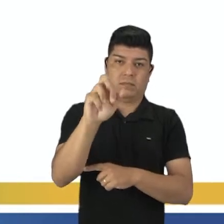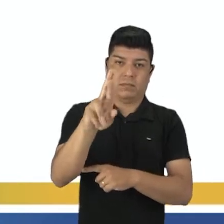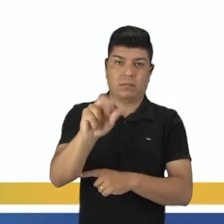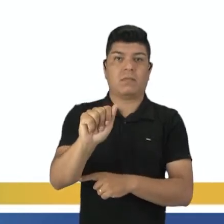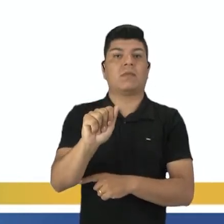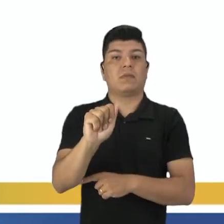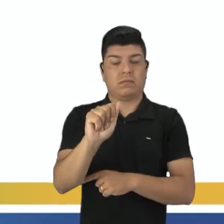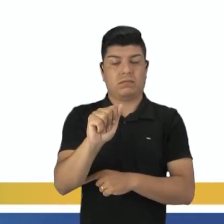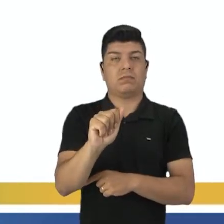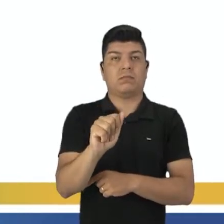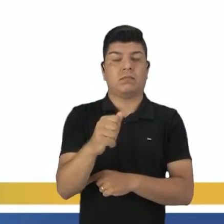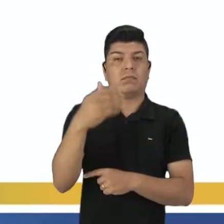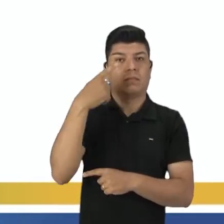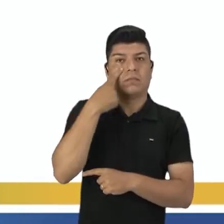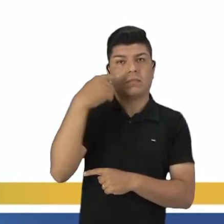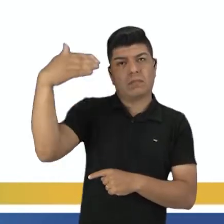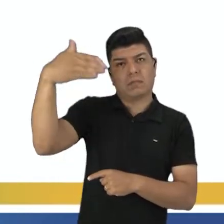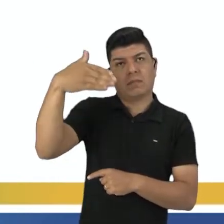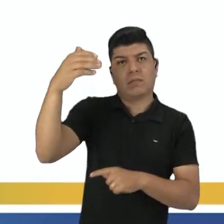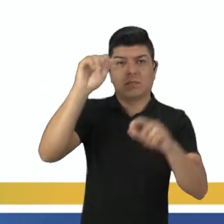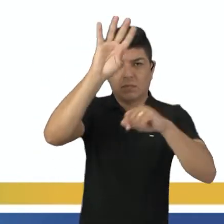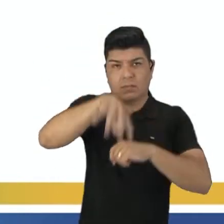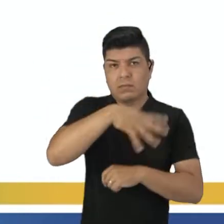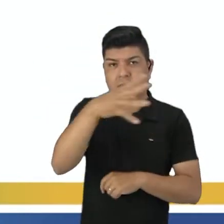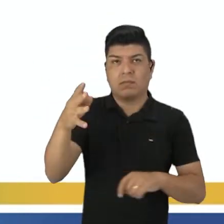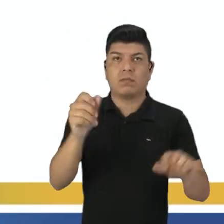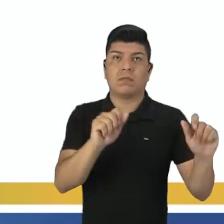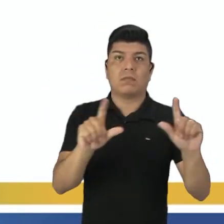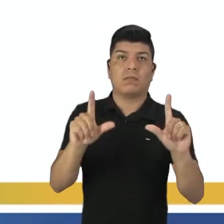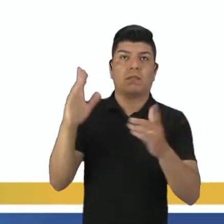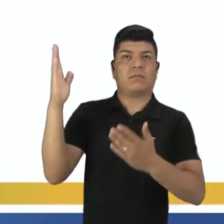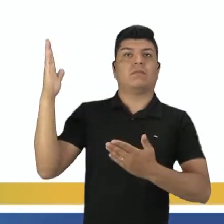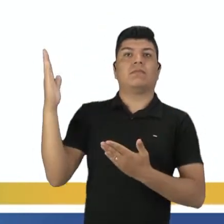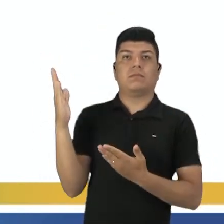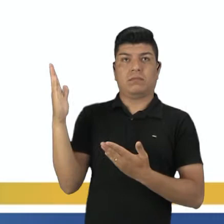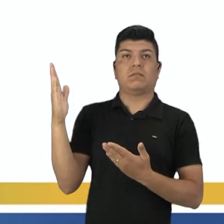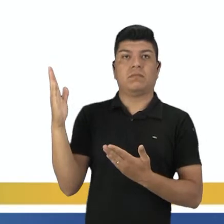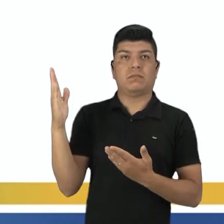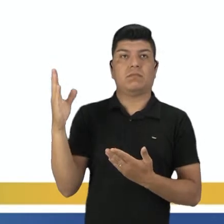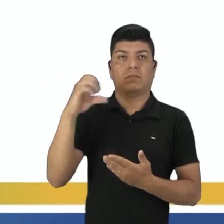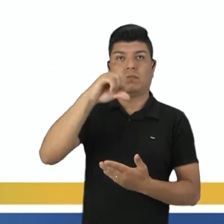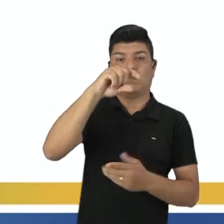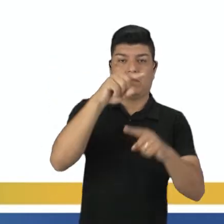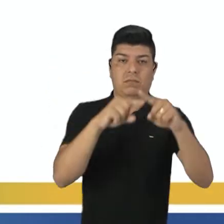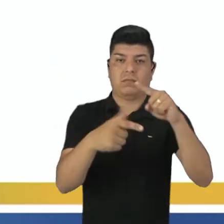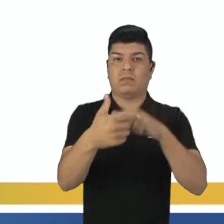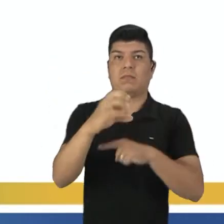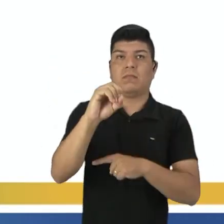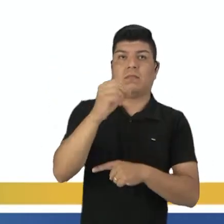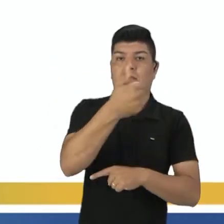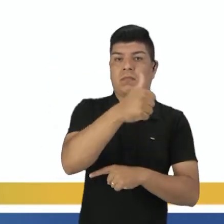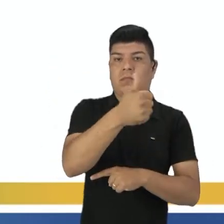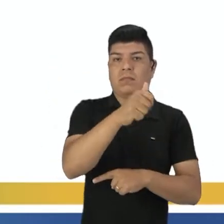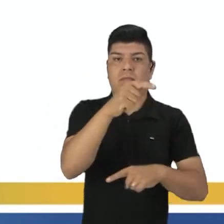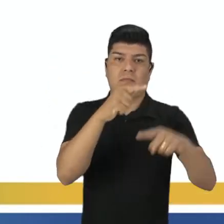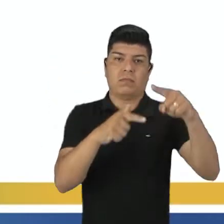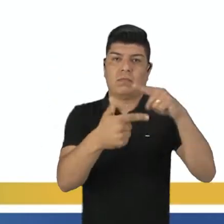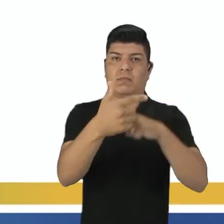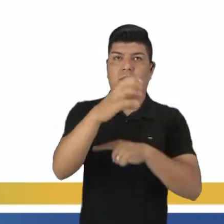observe aí a frequência relativa, ó, 9 dividido para 20, né, dá 0,45, e 11 dividido para 20,